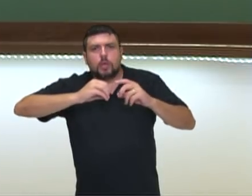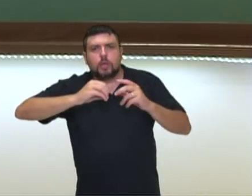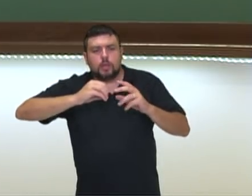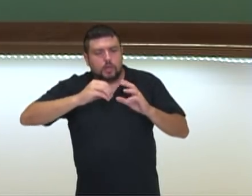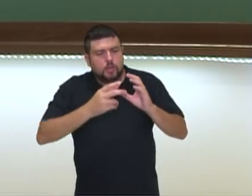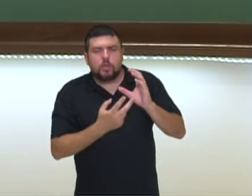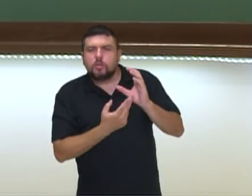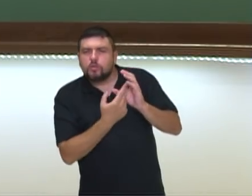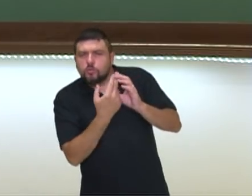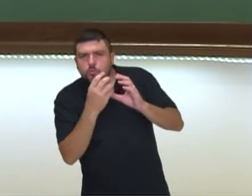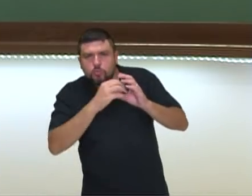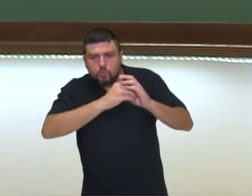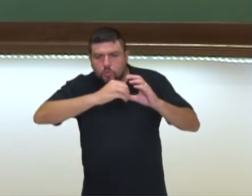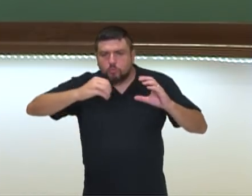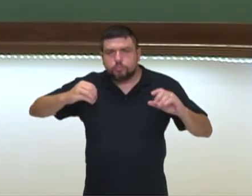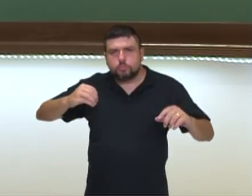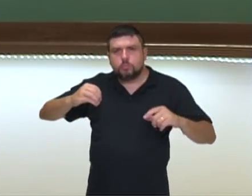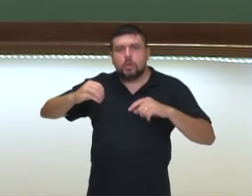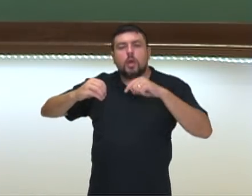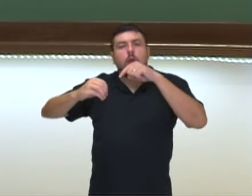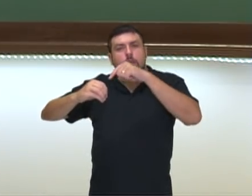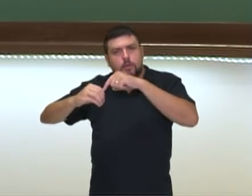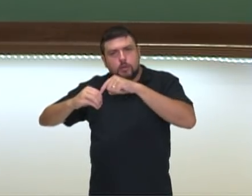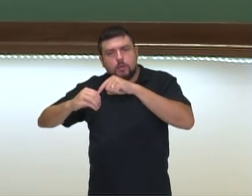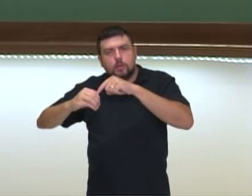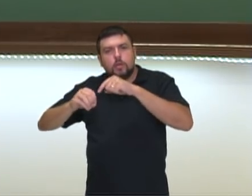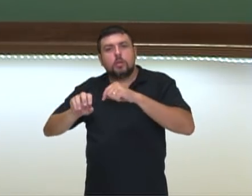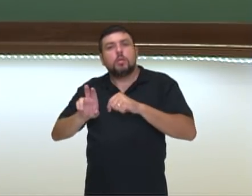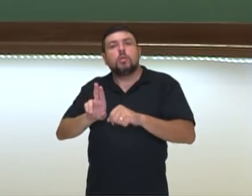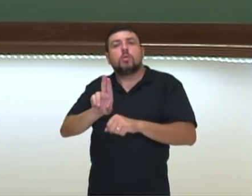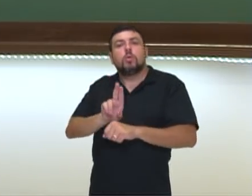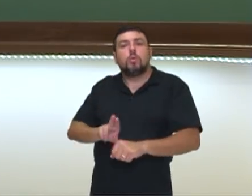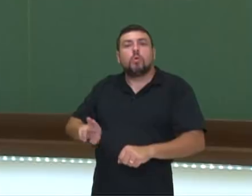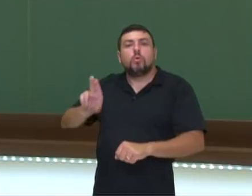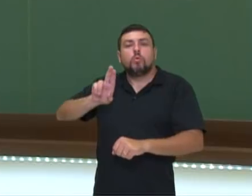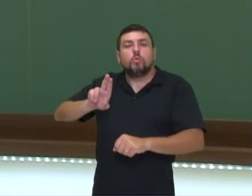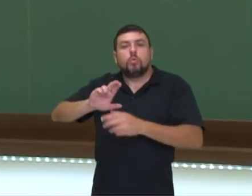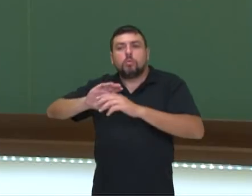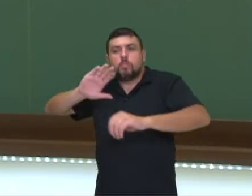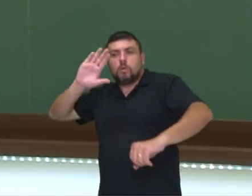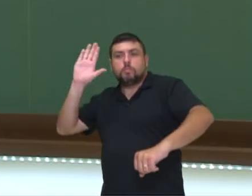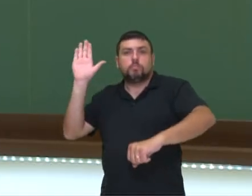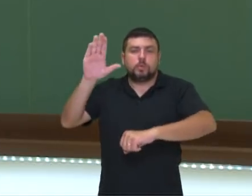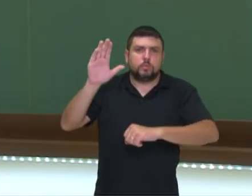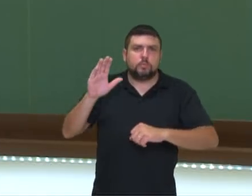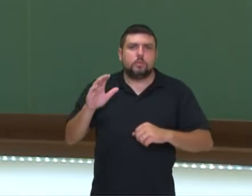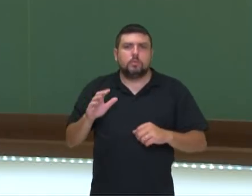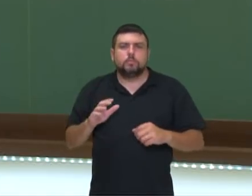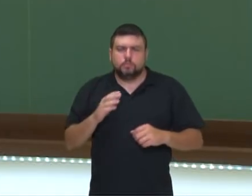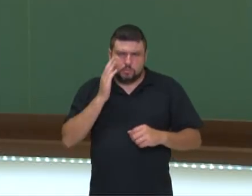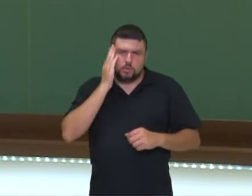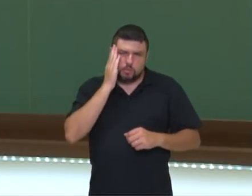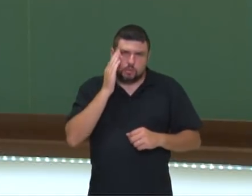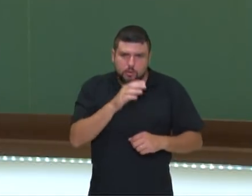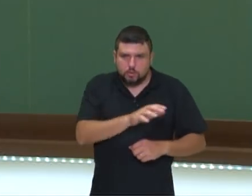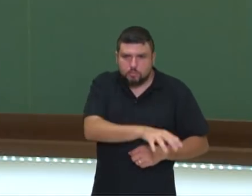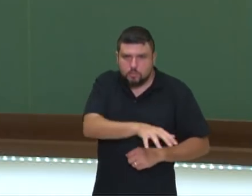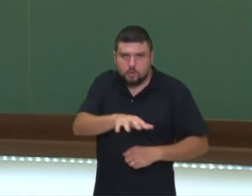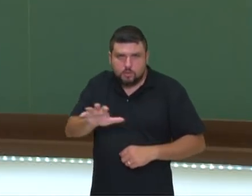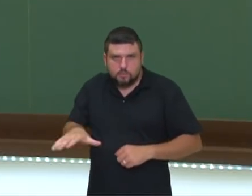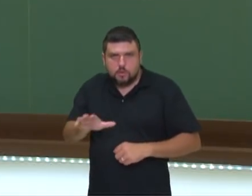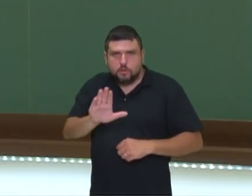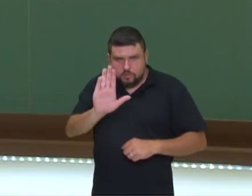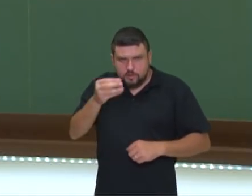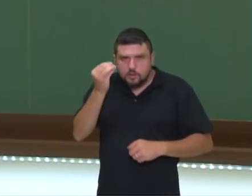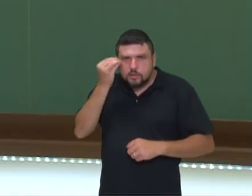gente infla dentro da bola, para utilizar para rebatida, porque a bola de basquete, para rebater, quem por acaso já tentou